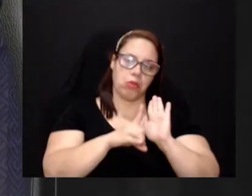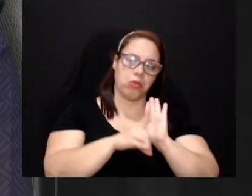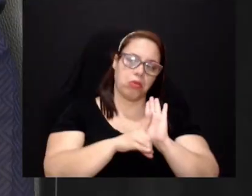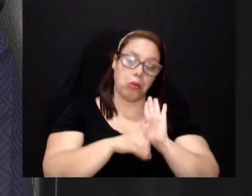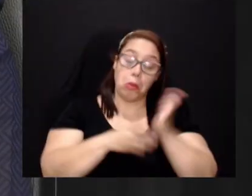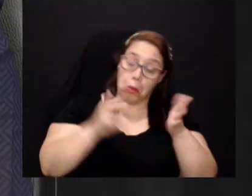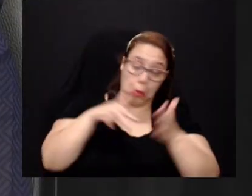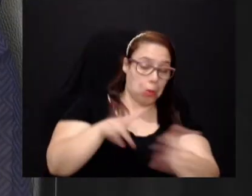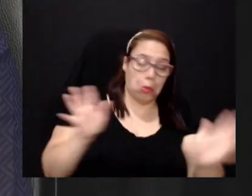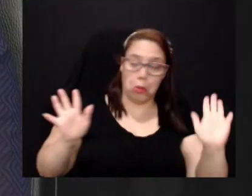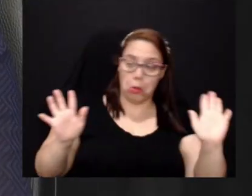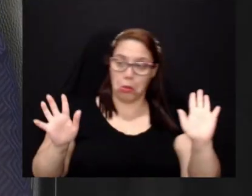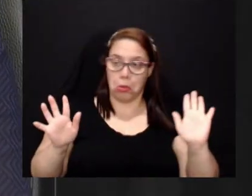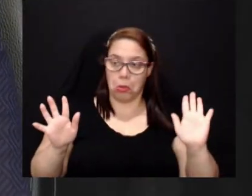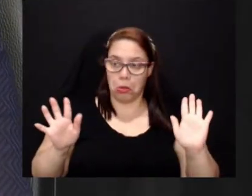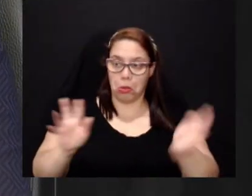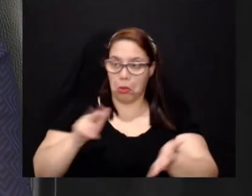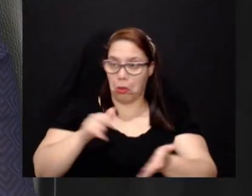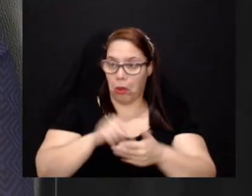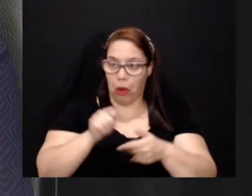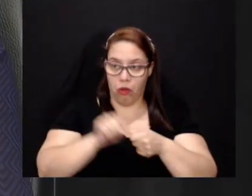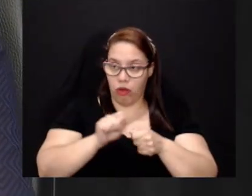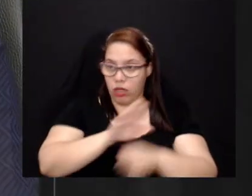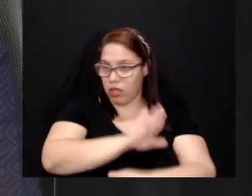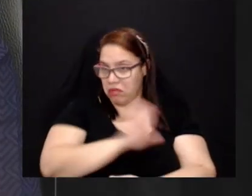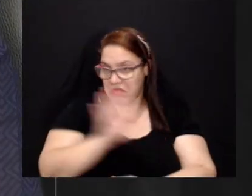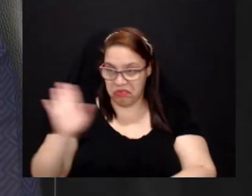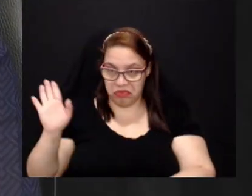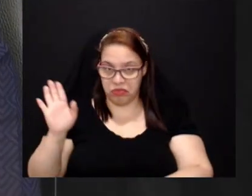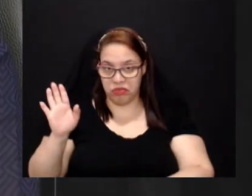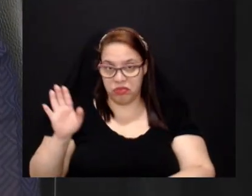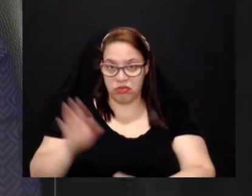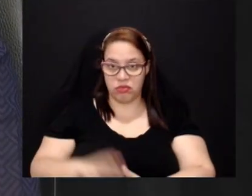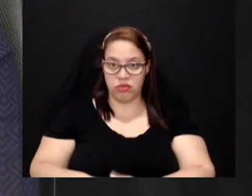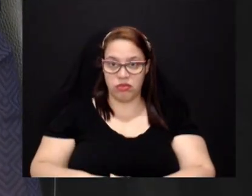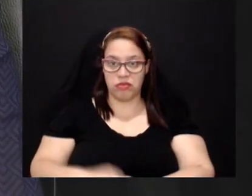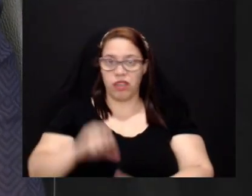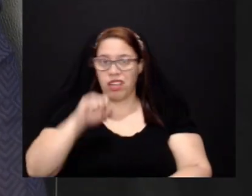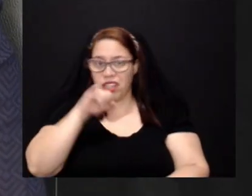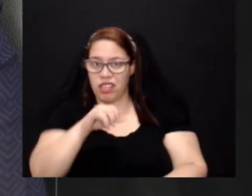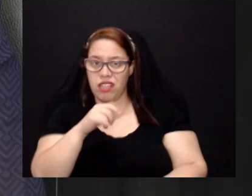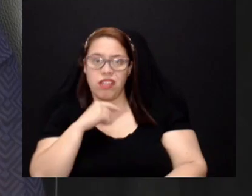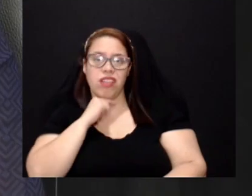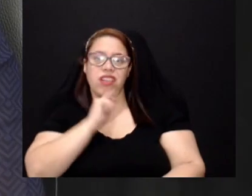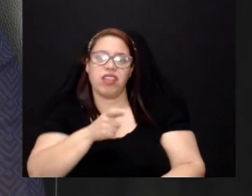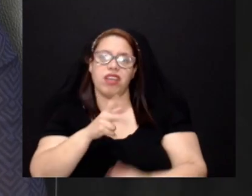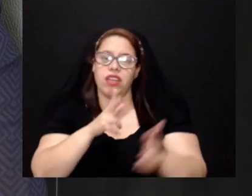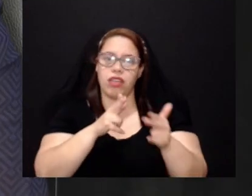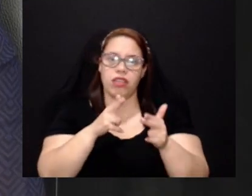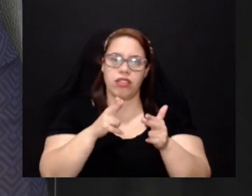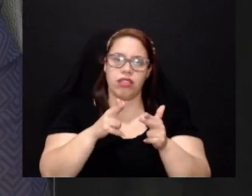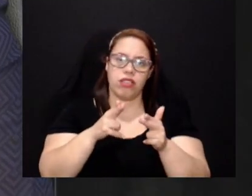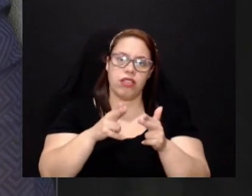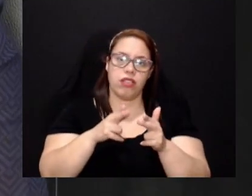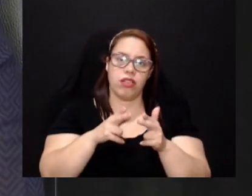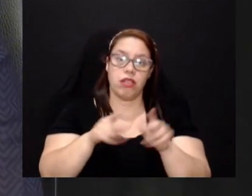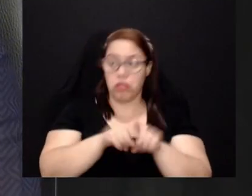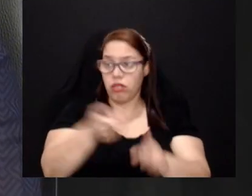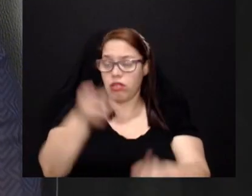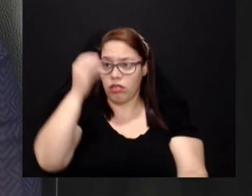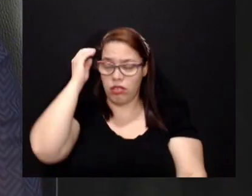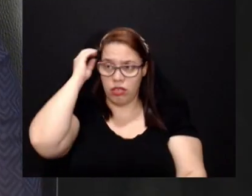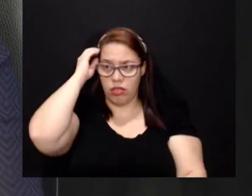vou ocupar esse espaço. Então a gente tem muito, mas e se não tiver ninguém lá como eu? Então você vai estar lá. Você vai abrir